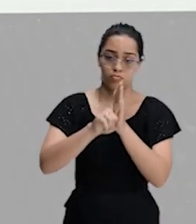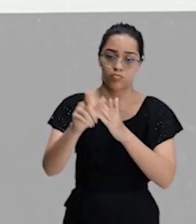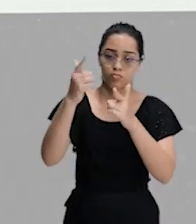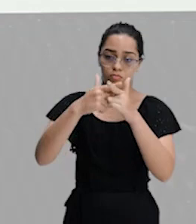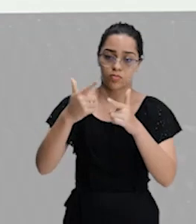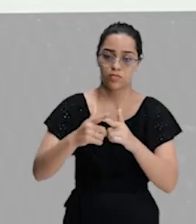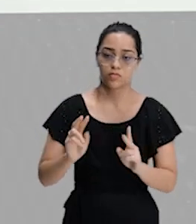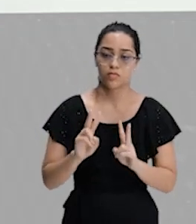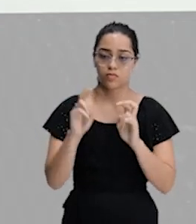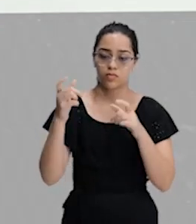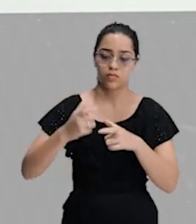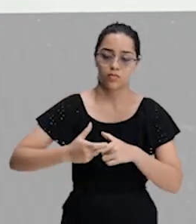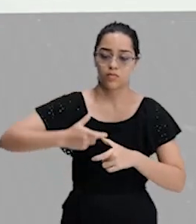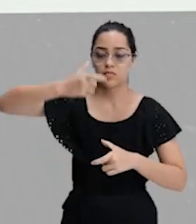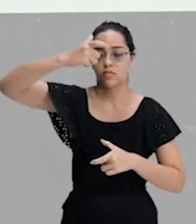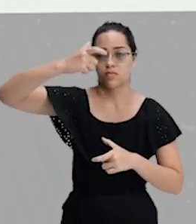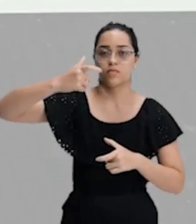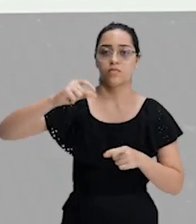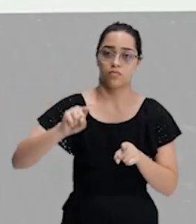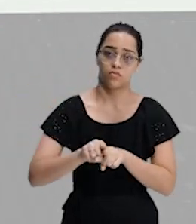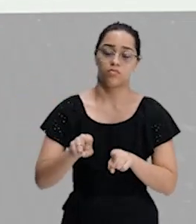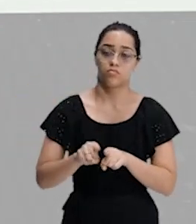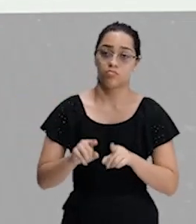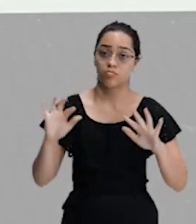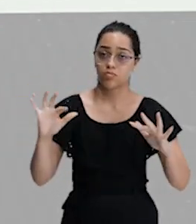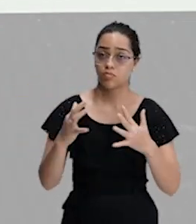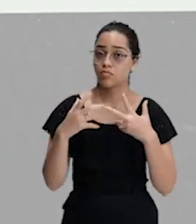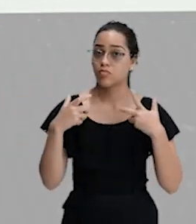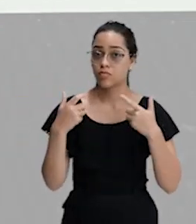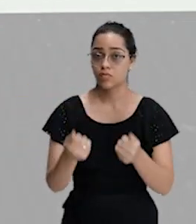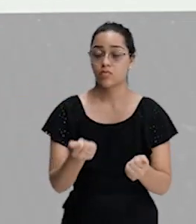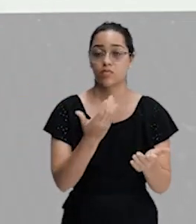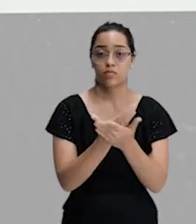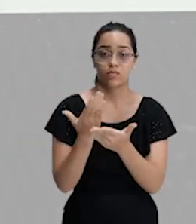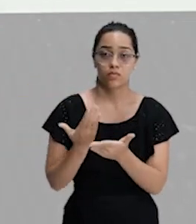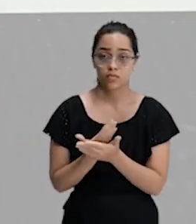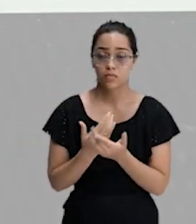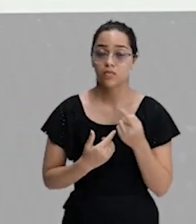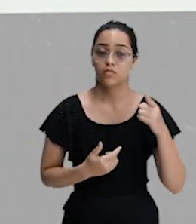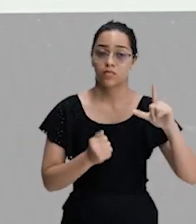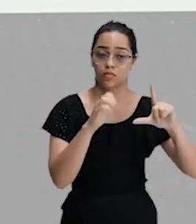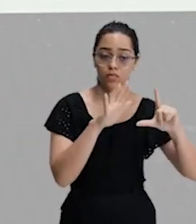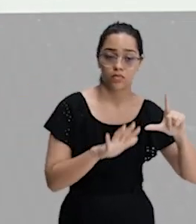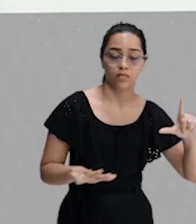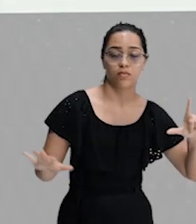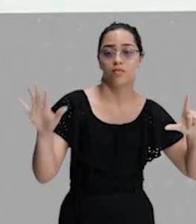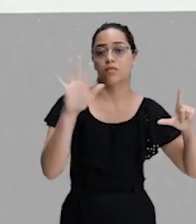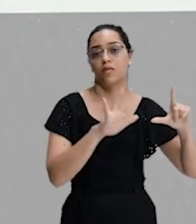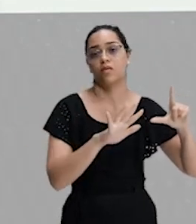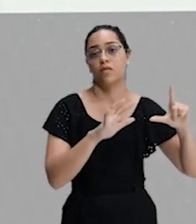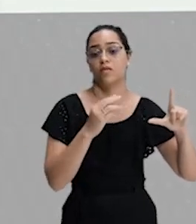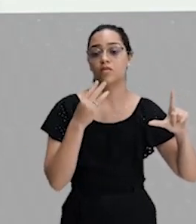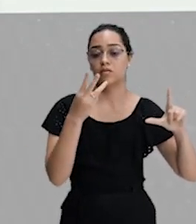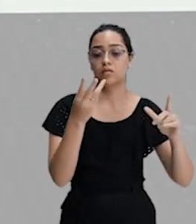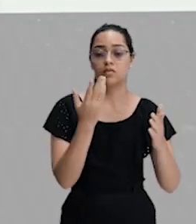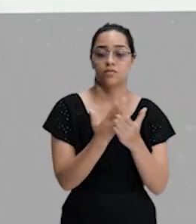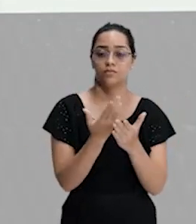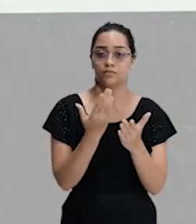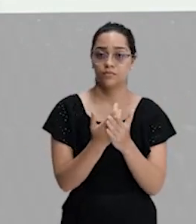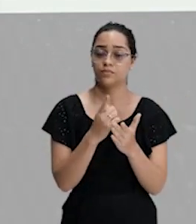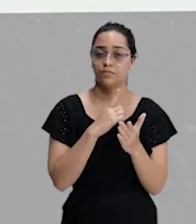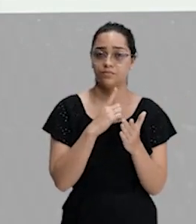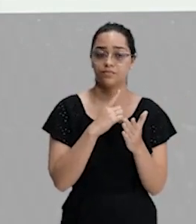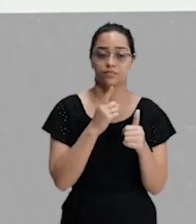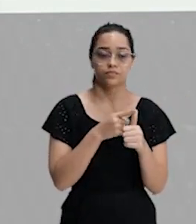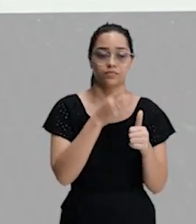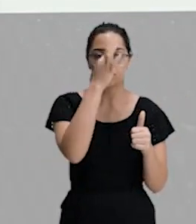problemas envolvendo cilindro, tá? Então, assistam todas as aulas, vão lá na plataforma, são 3 aulas dessa figura,